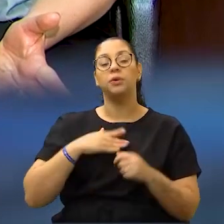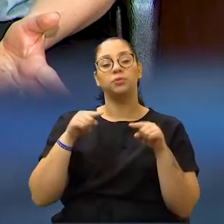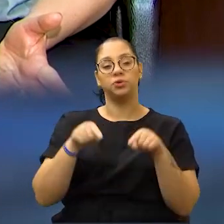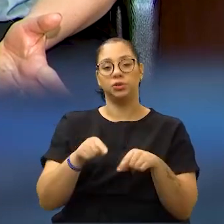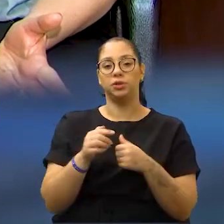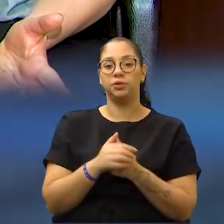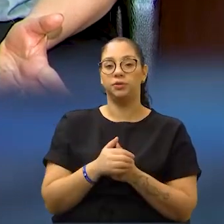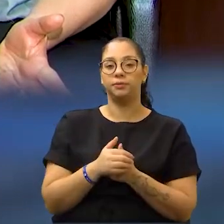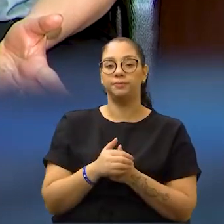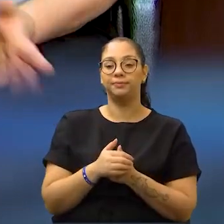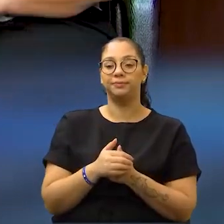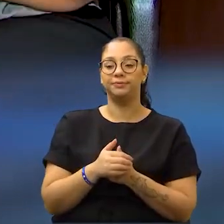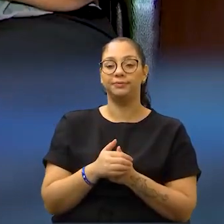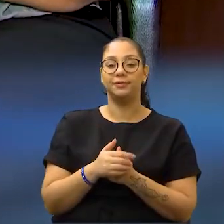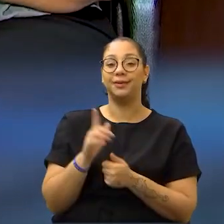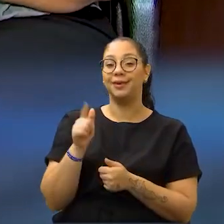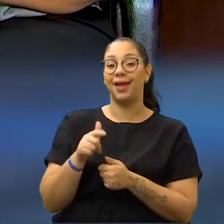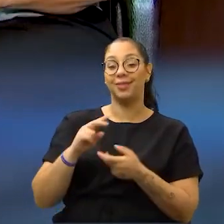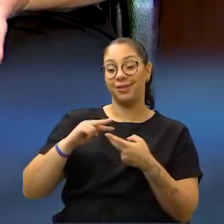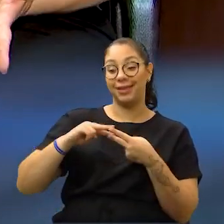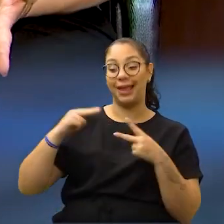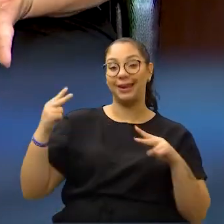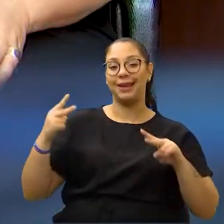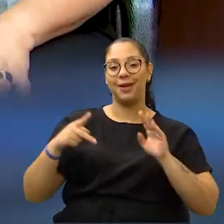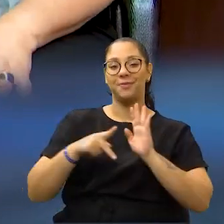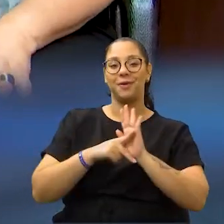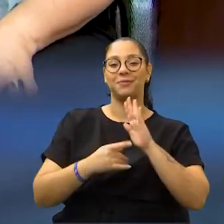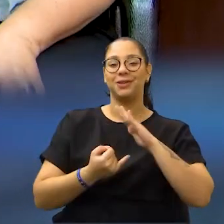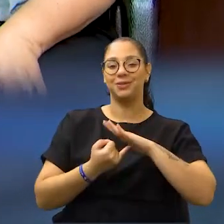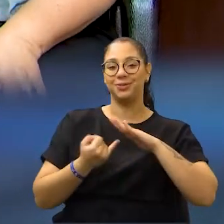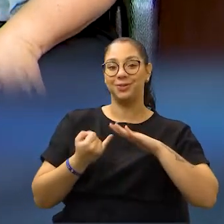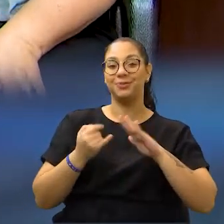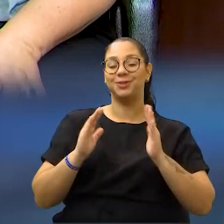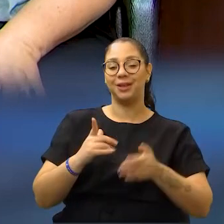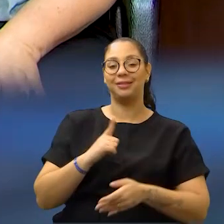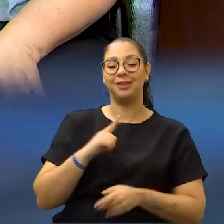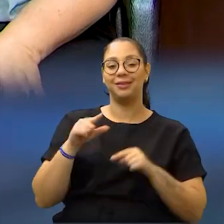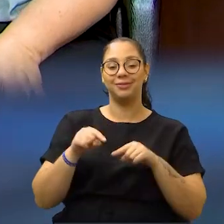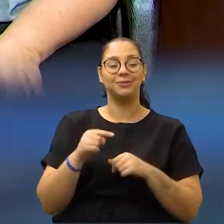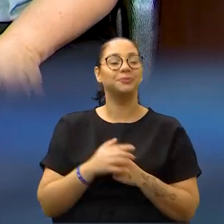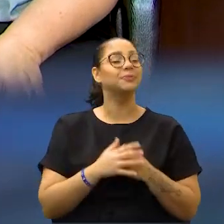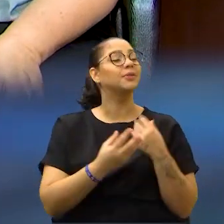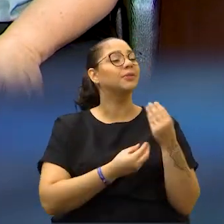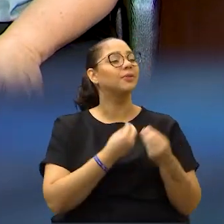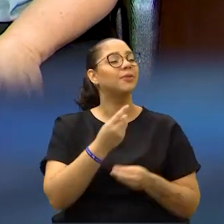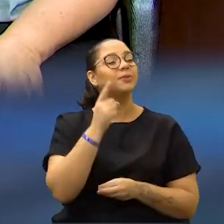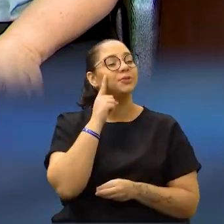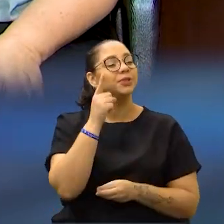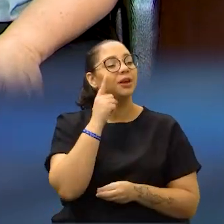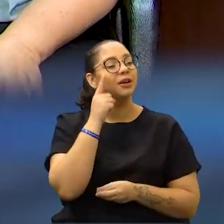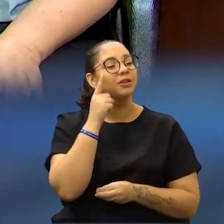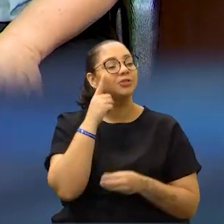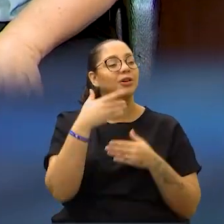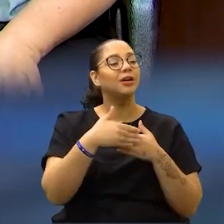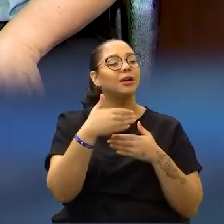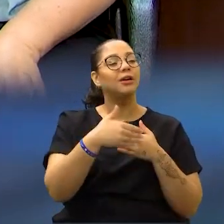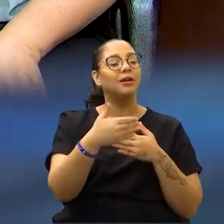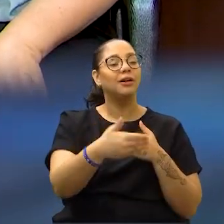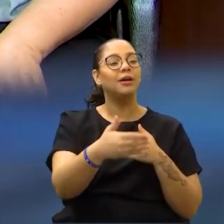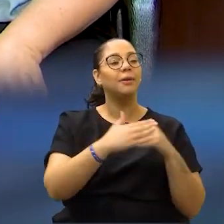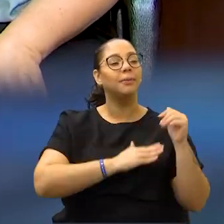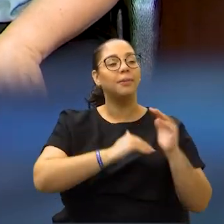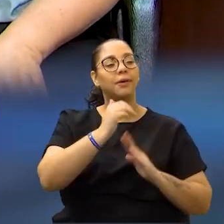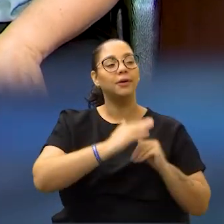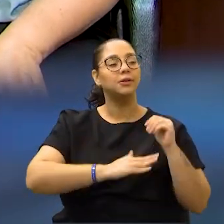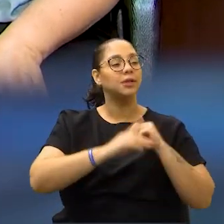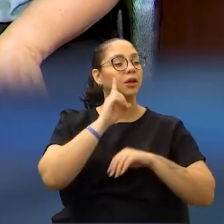está quando a gente fala no DNA da instituição, né? Como é um pouco do dia a dia das atividades aqui? Tem